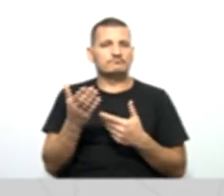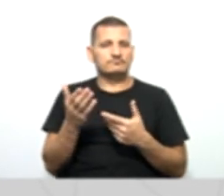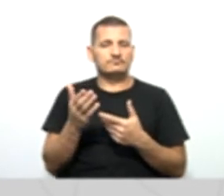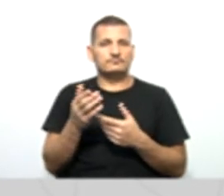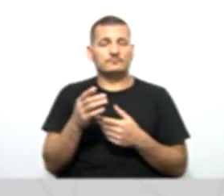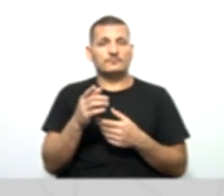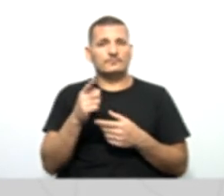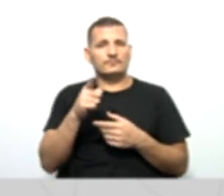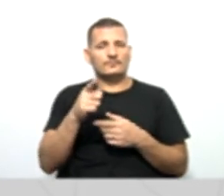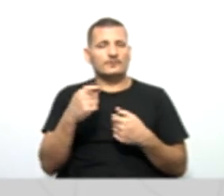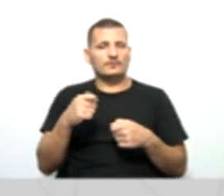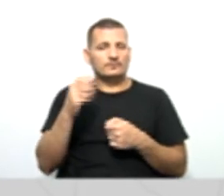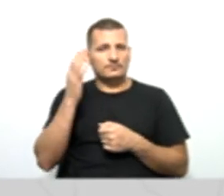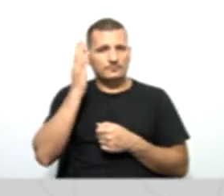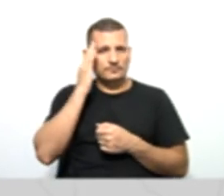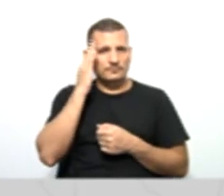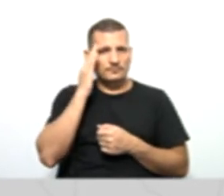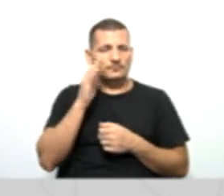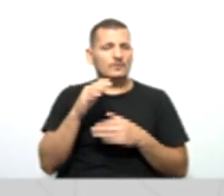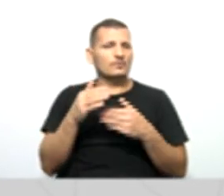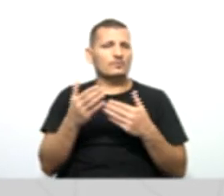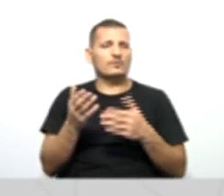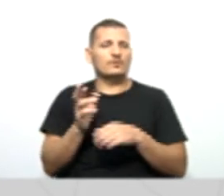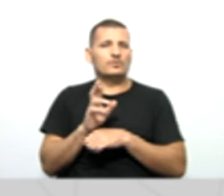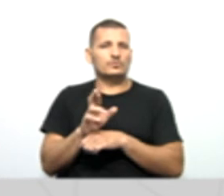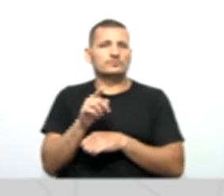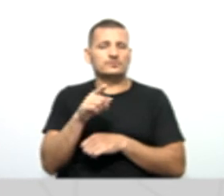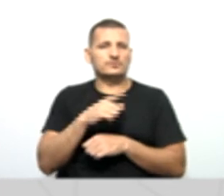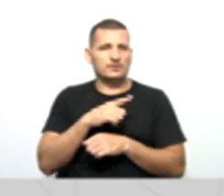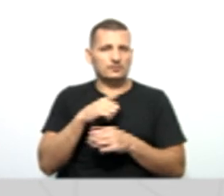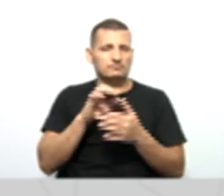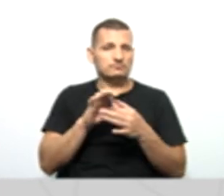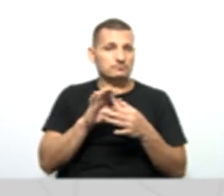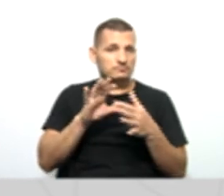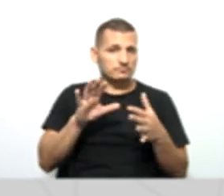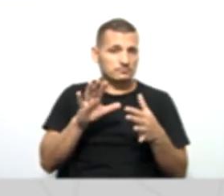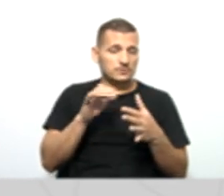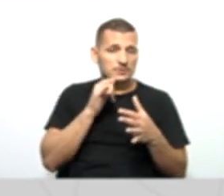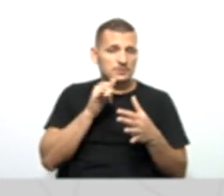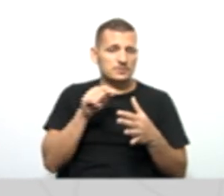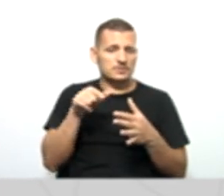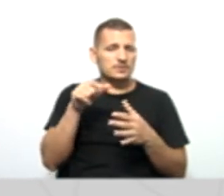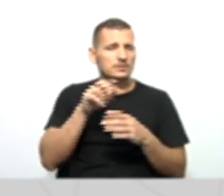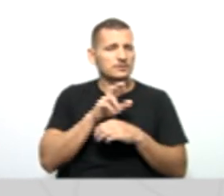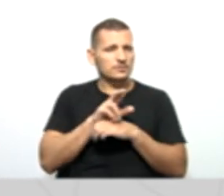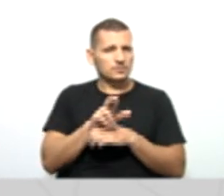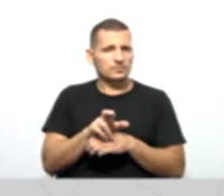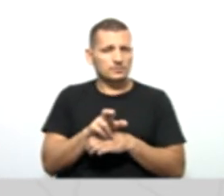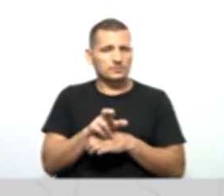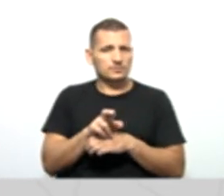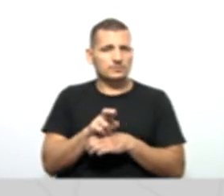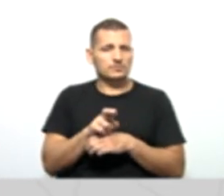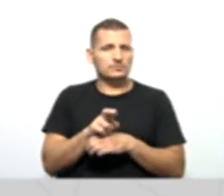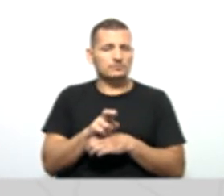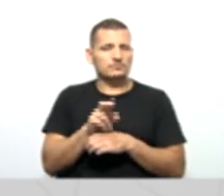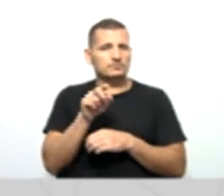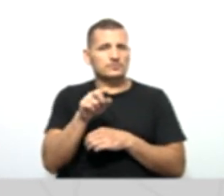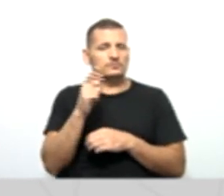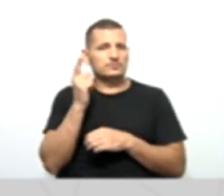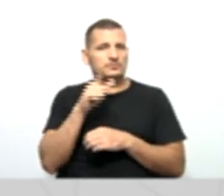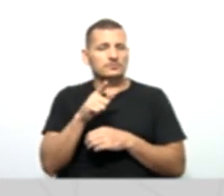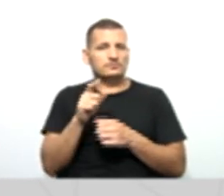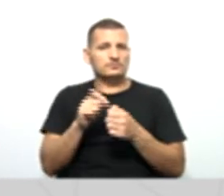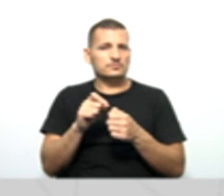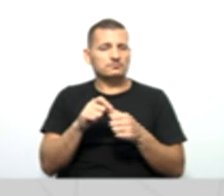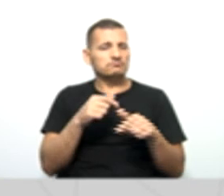que saber qual é o recurso que você tem disponível e se dentro desse recurso que você tem disponível, você consegue